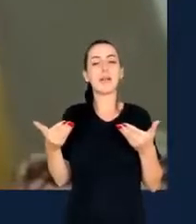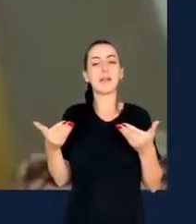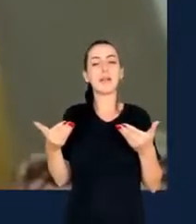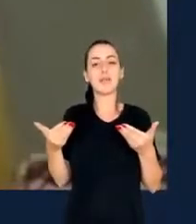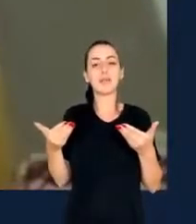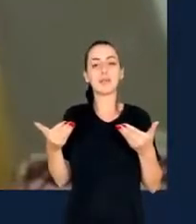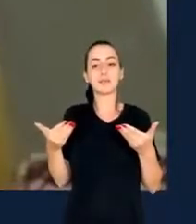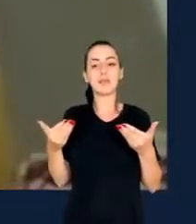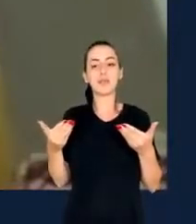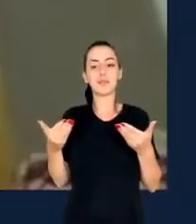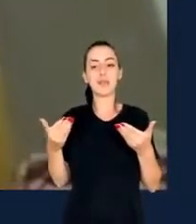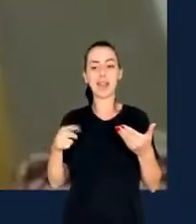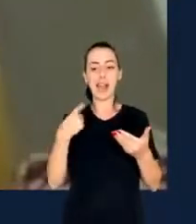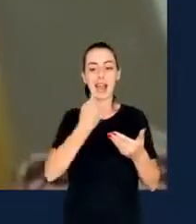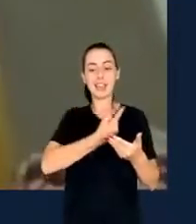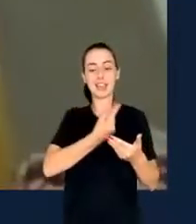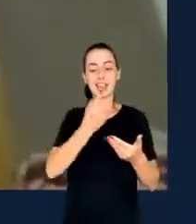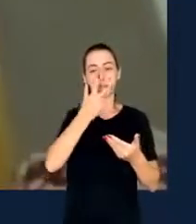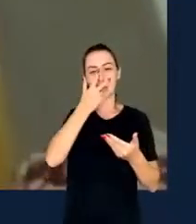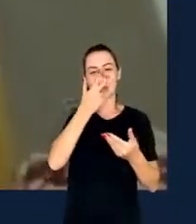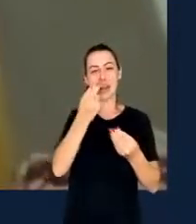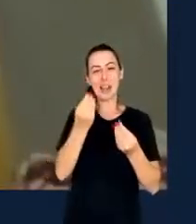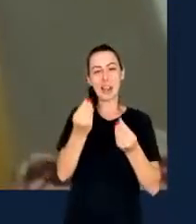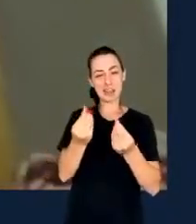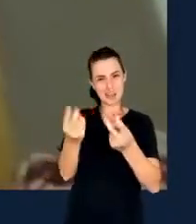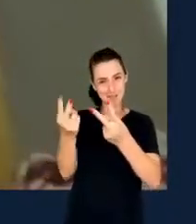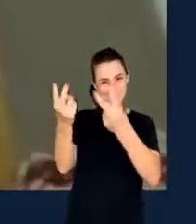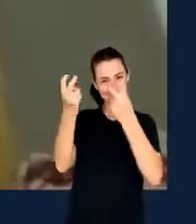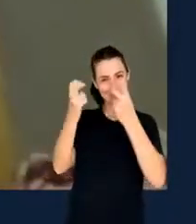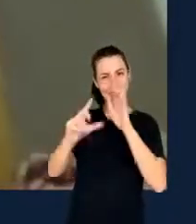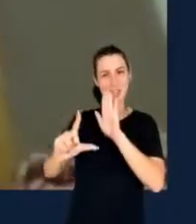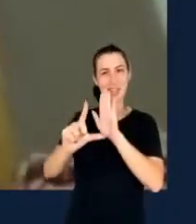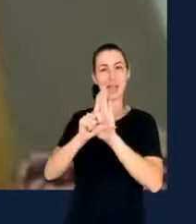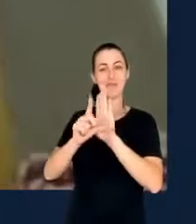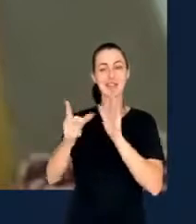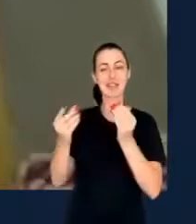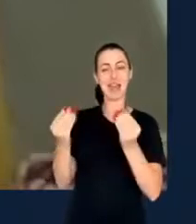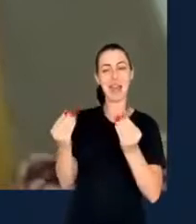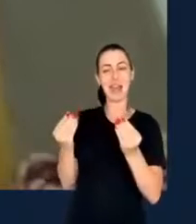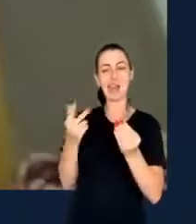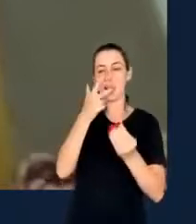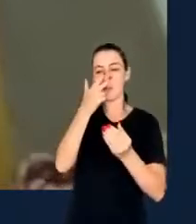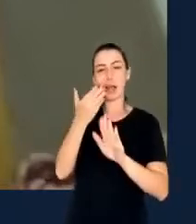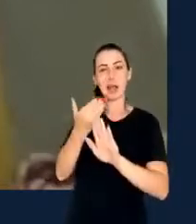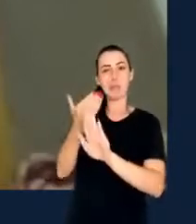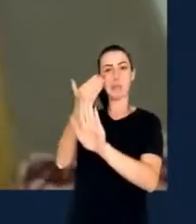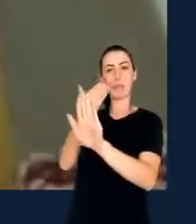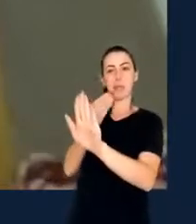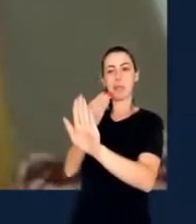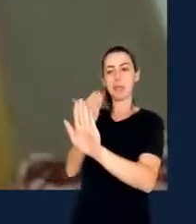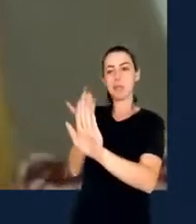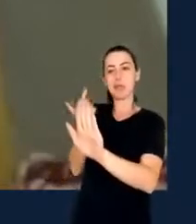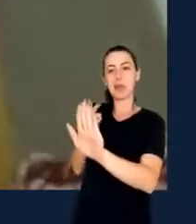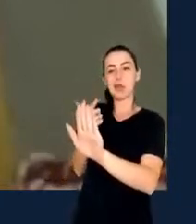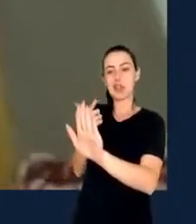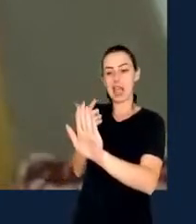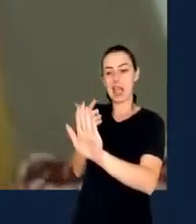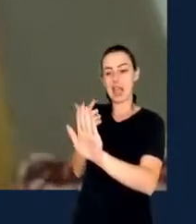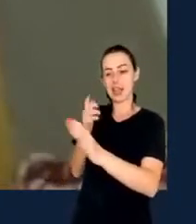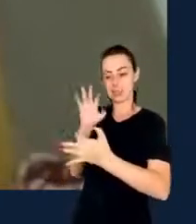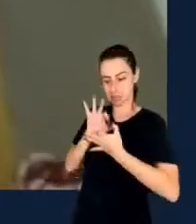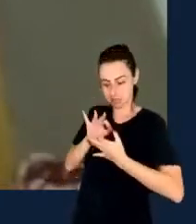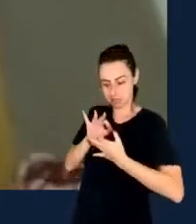como se fosse algo distante eu falei né Alemanha nazismo preocupação com conecta de dados por parte do